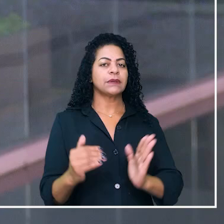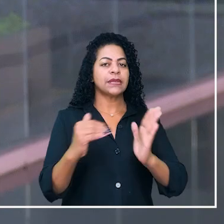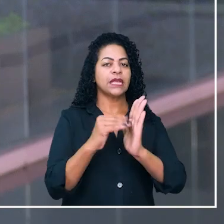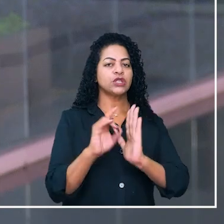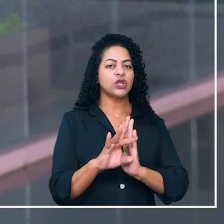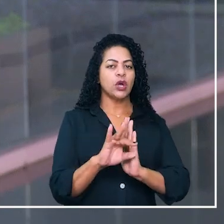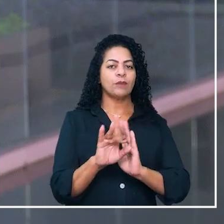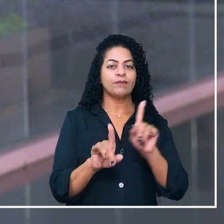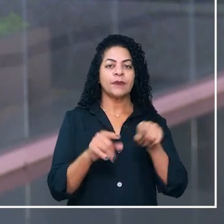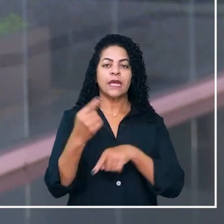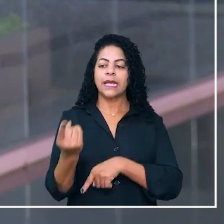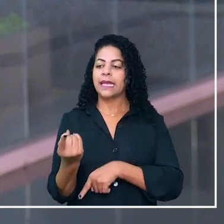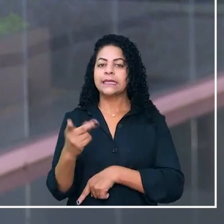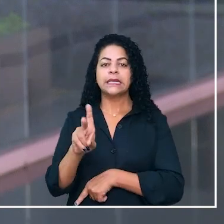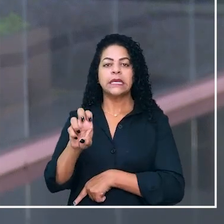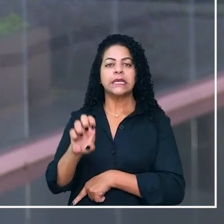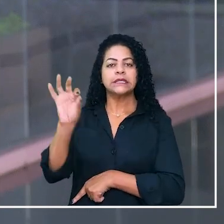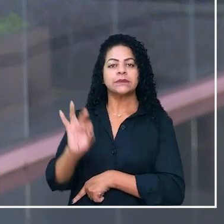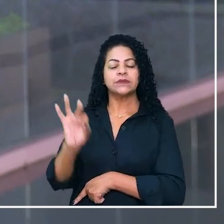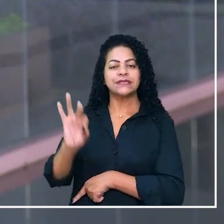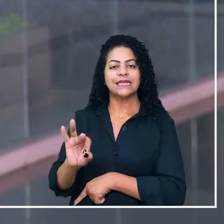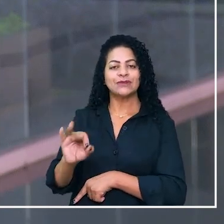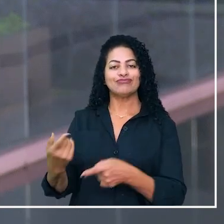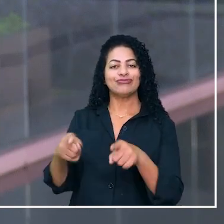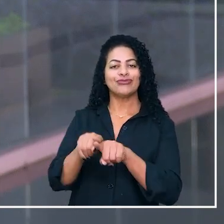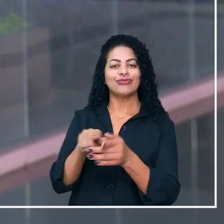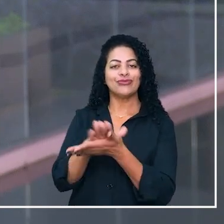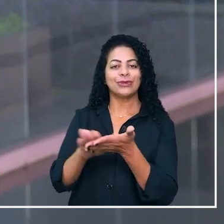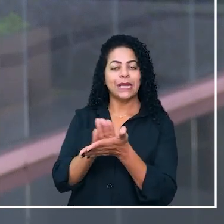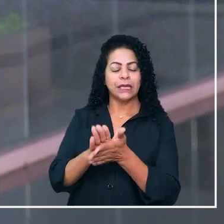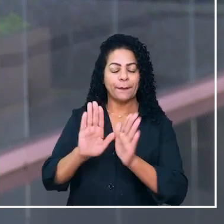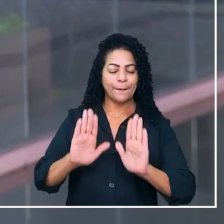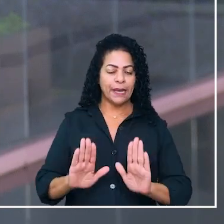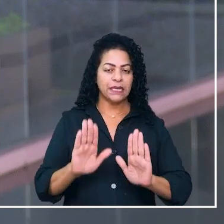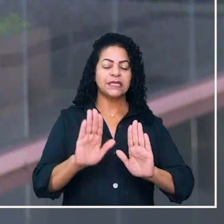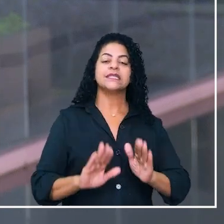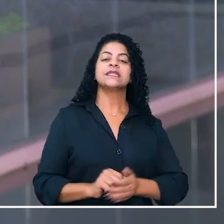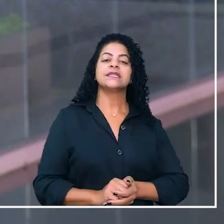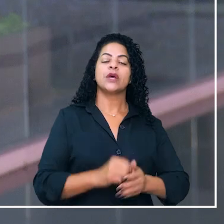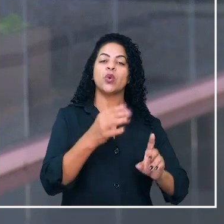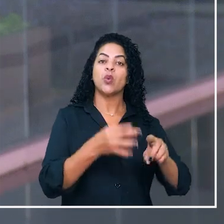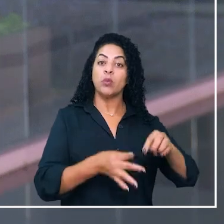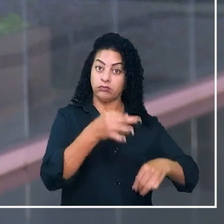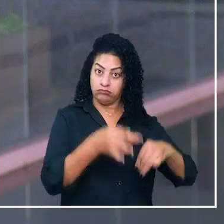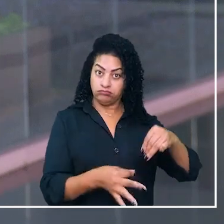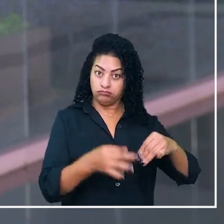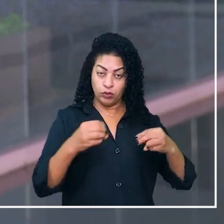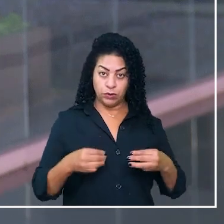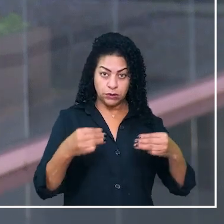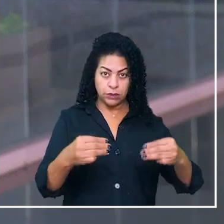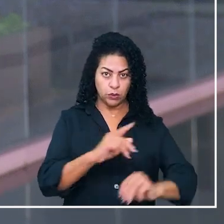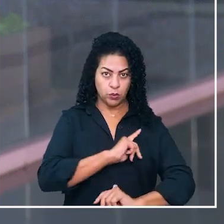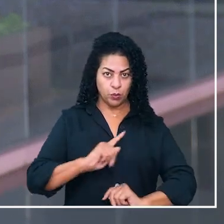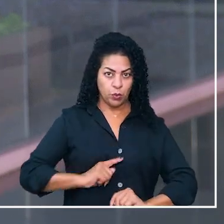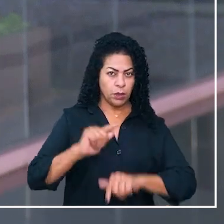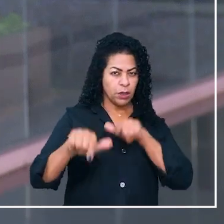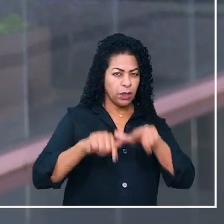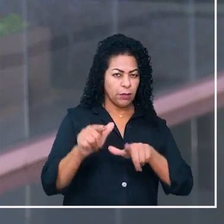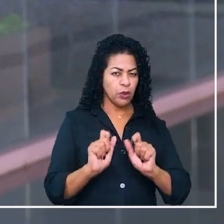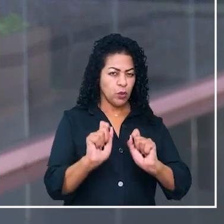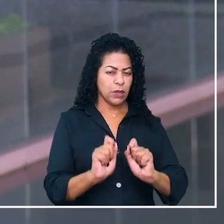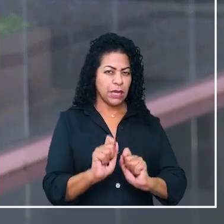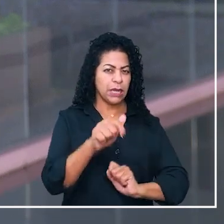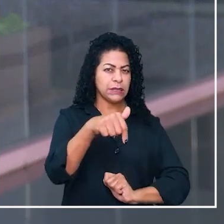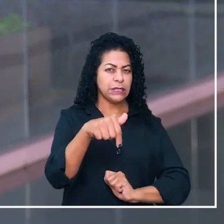e 15% dos não associados. O Ministério Público do Trabalho ajuizou a ação anulatória no Tribunal Regional do Trabalho